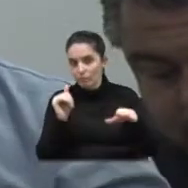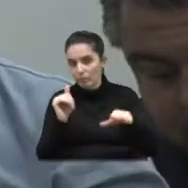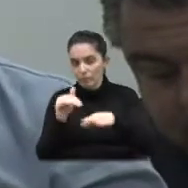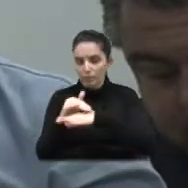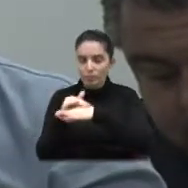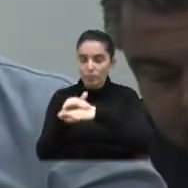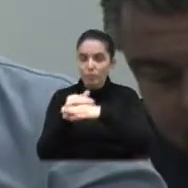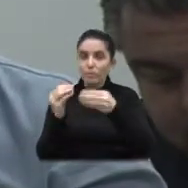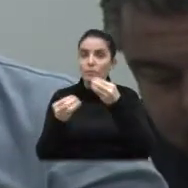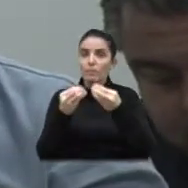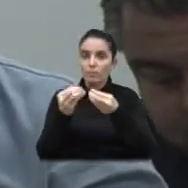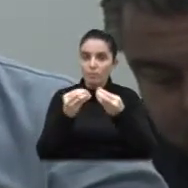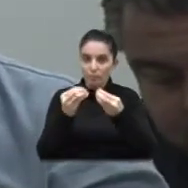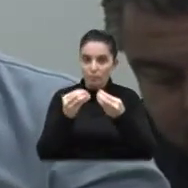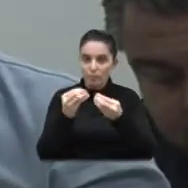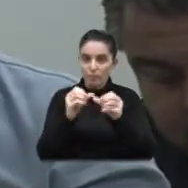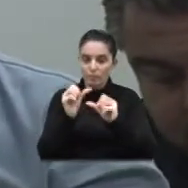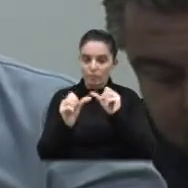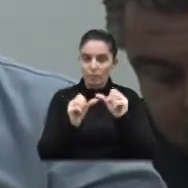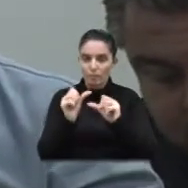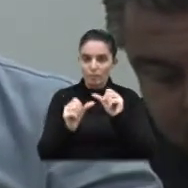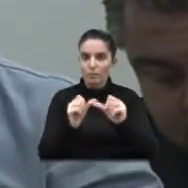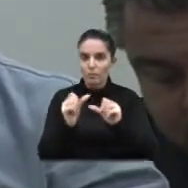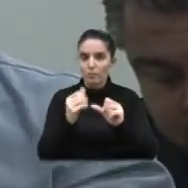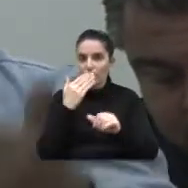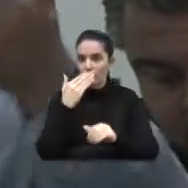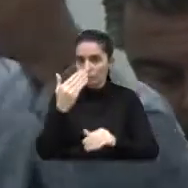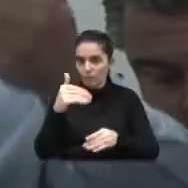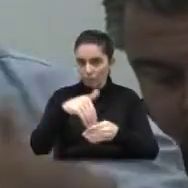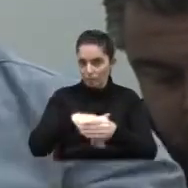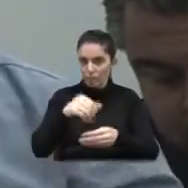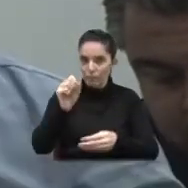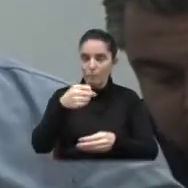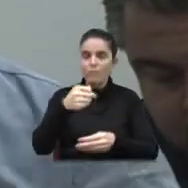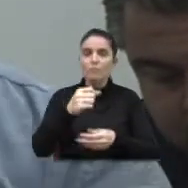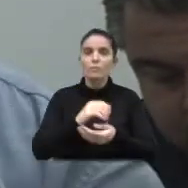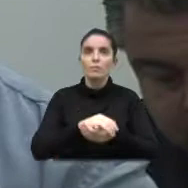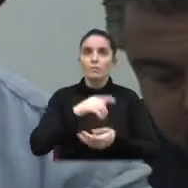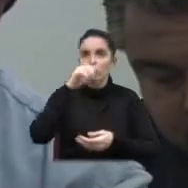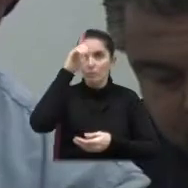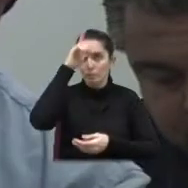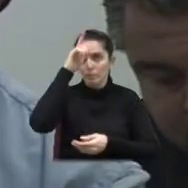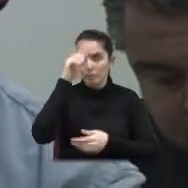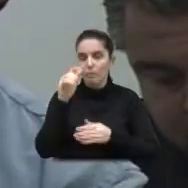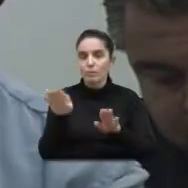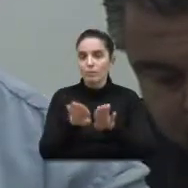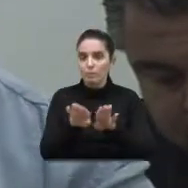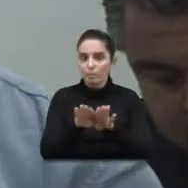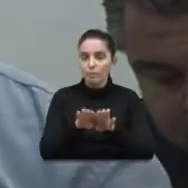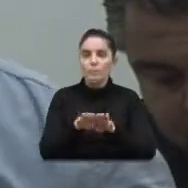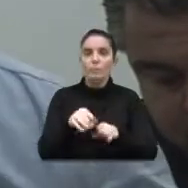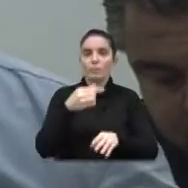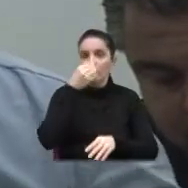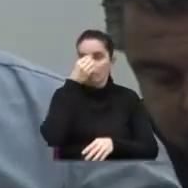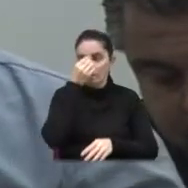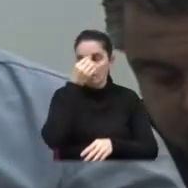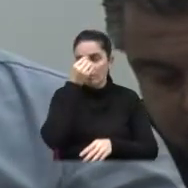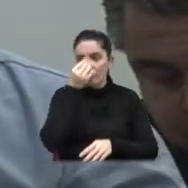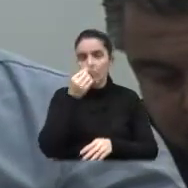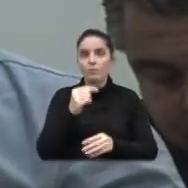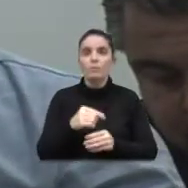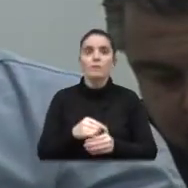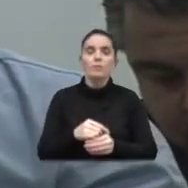para ver como que nós podemos mudar isso. Então, peço voto favorável, o Lemão está participando, o vereador Jorge,